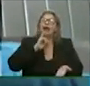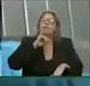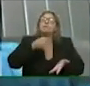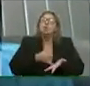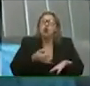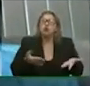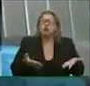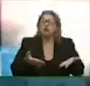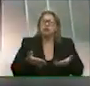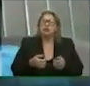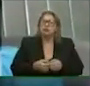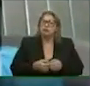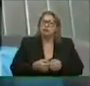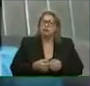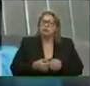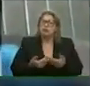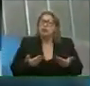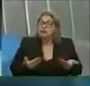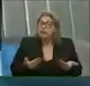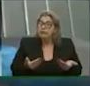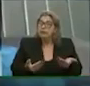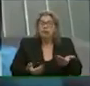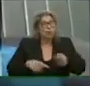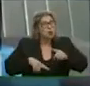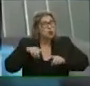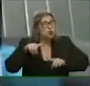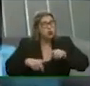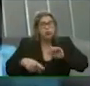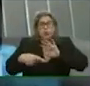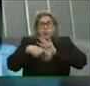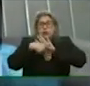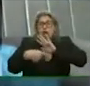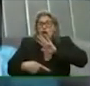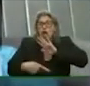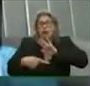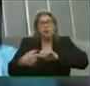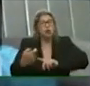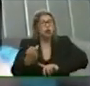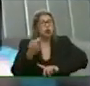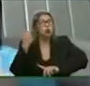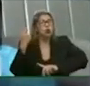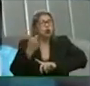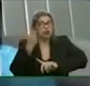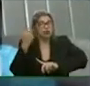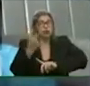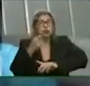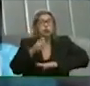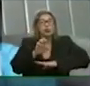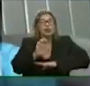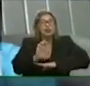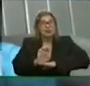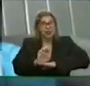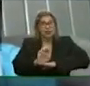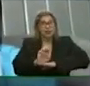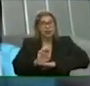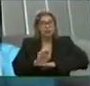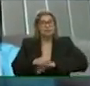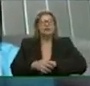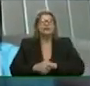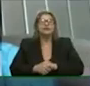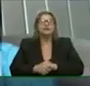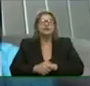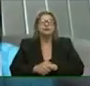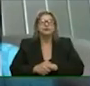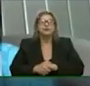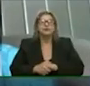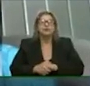quais são as raízes do nosso problema. O Rio Grande do Sul é um país, o Rio Grande do Sul é um estado que